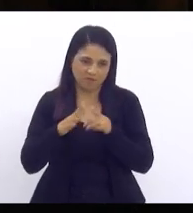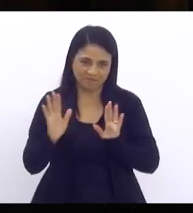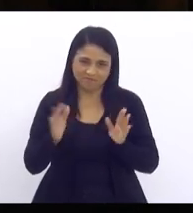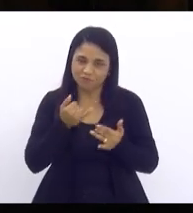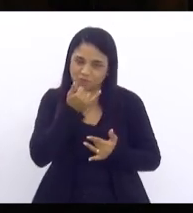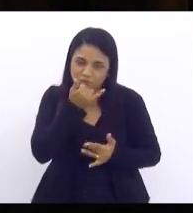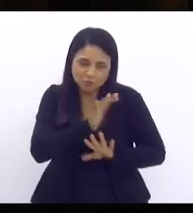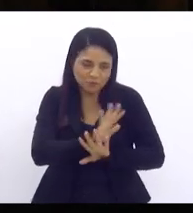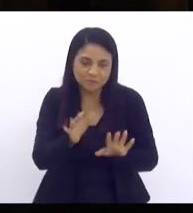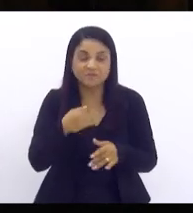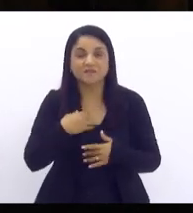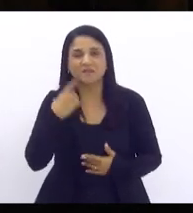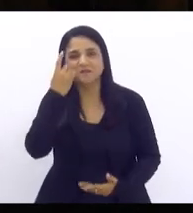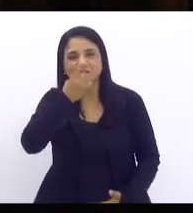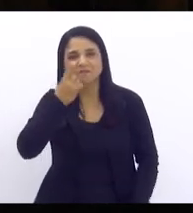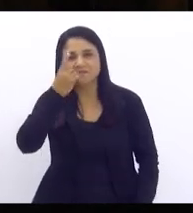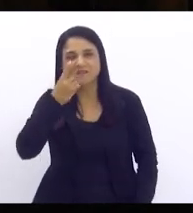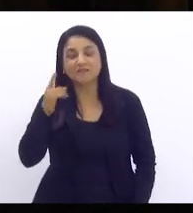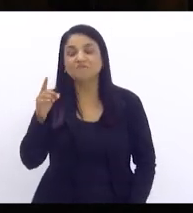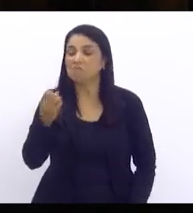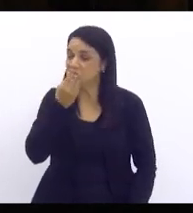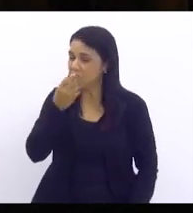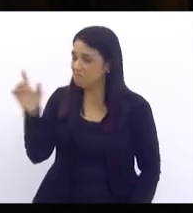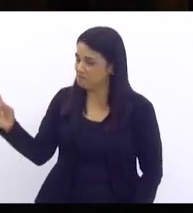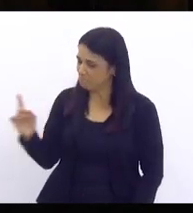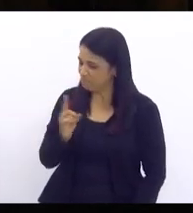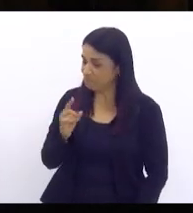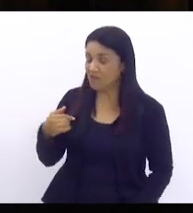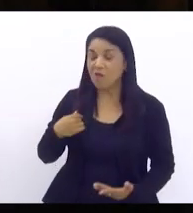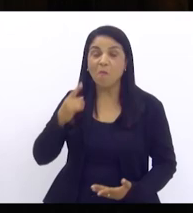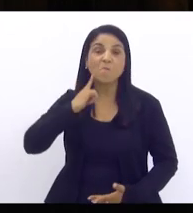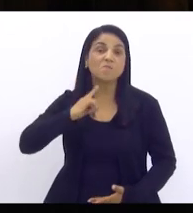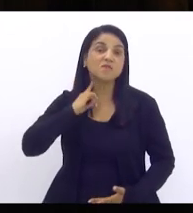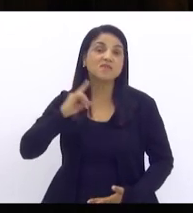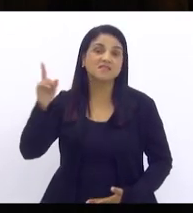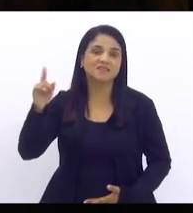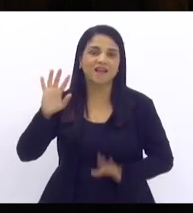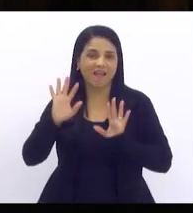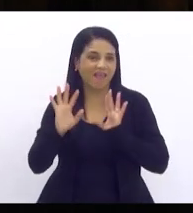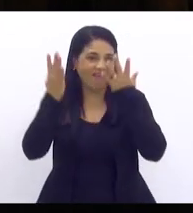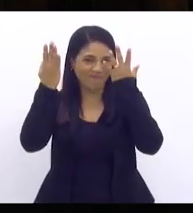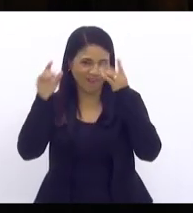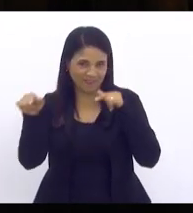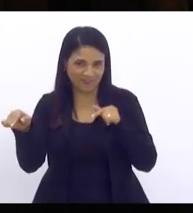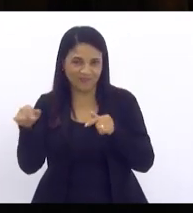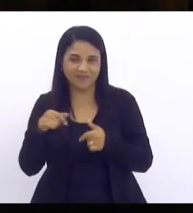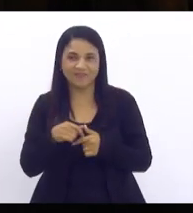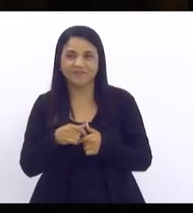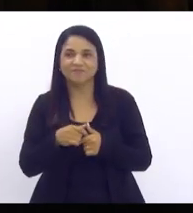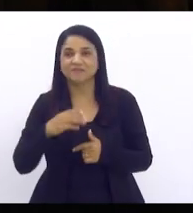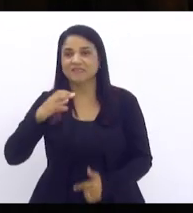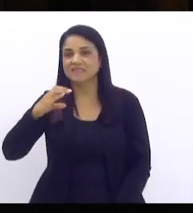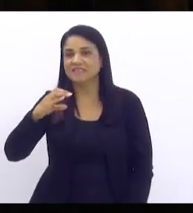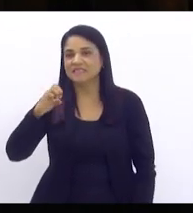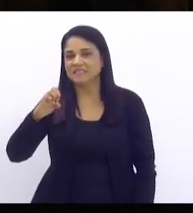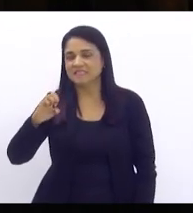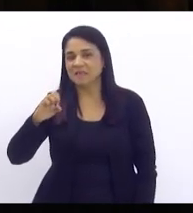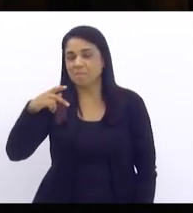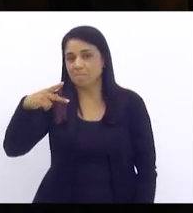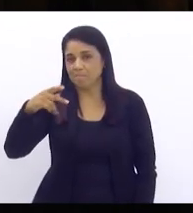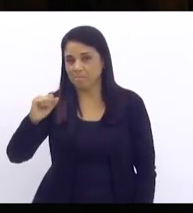deputado, é bom você estar aqui mesmo, porque eu estava em Minas agora. Teve um evento lá, o CEPAC.